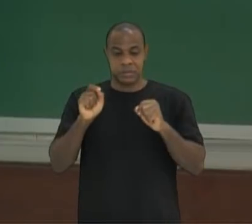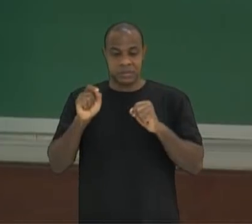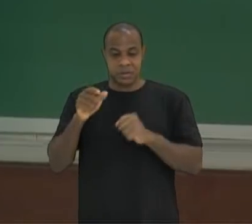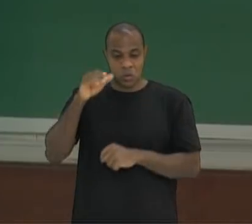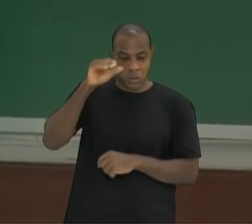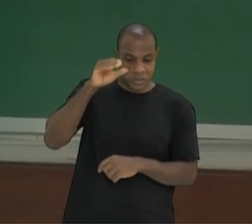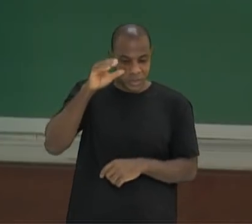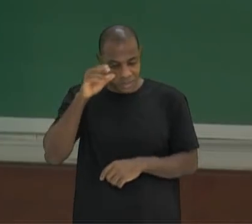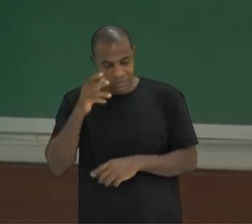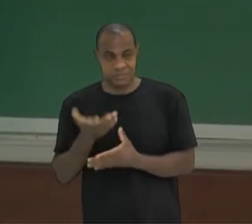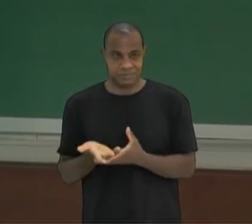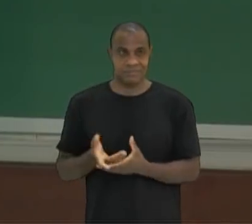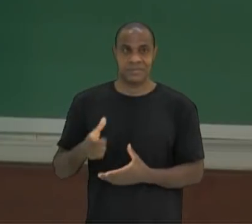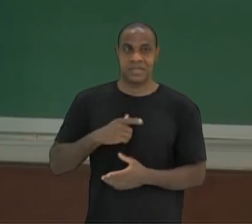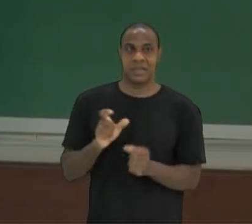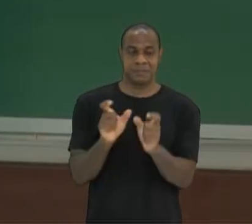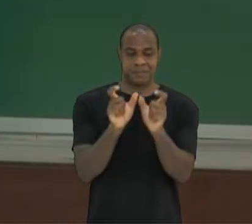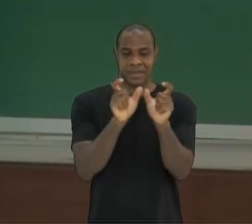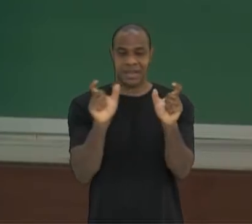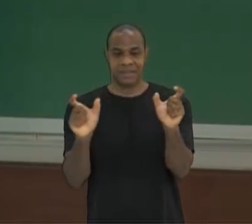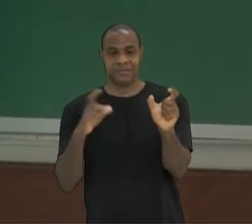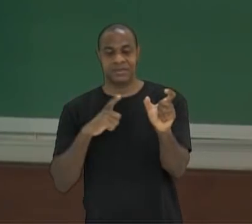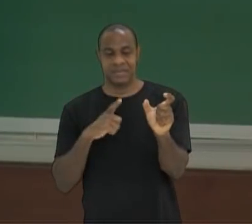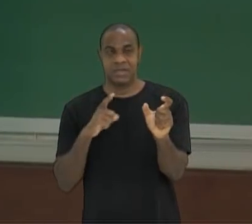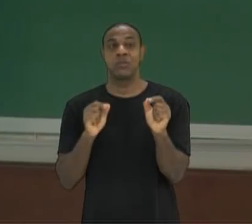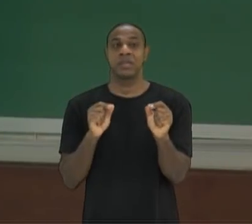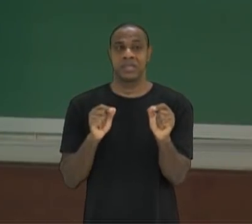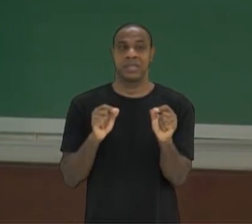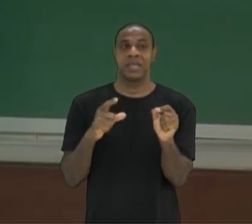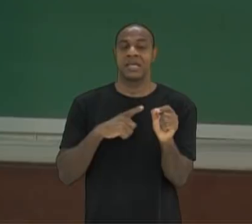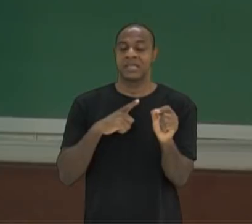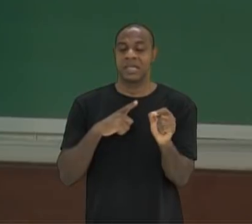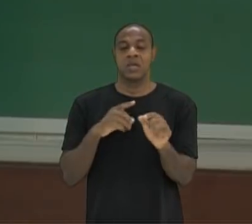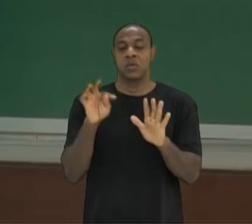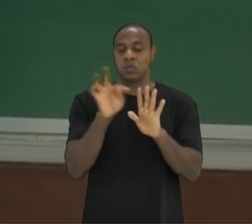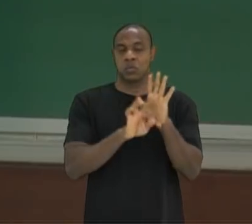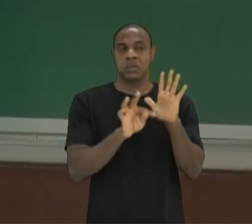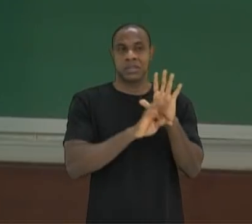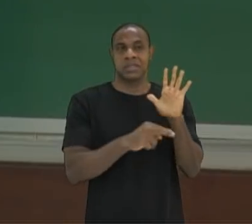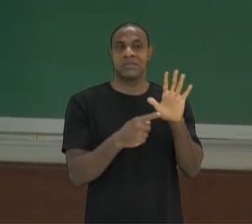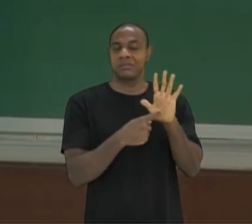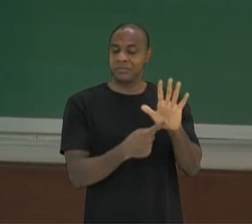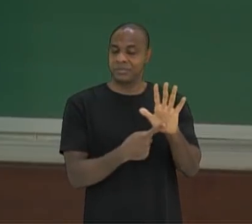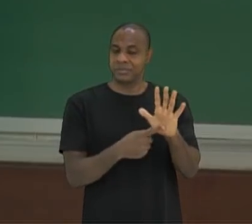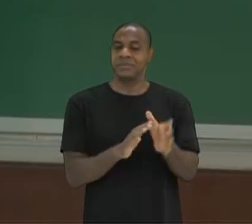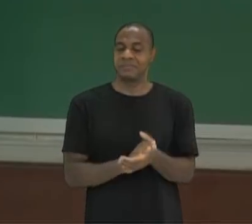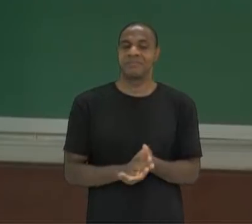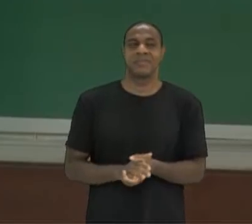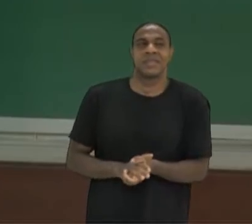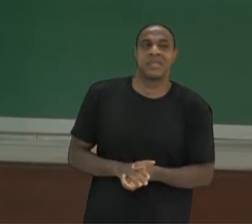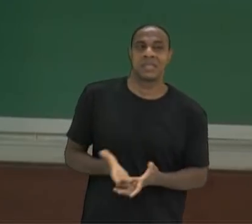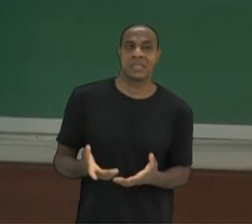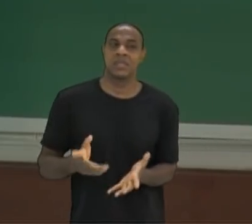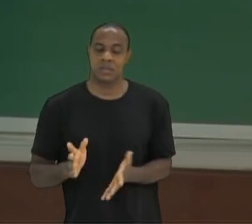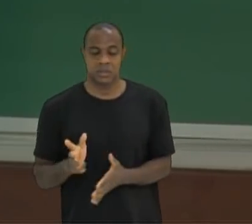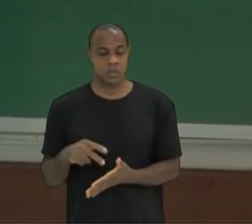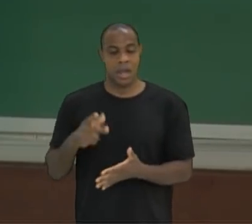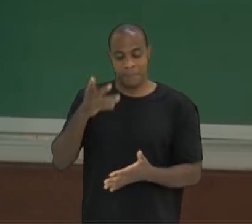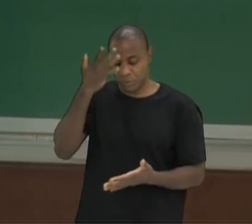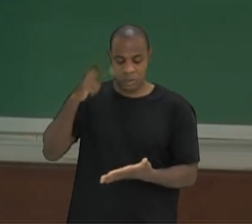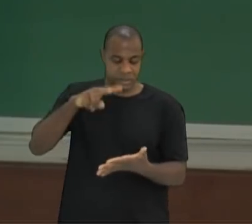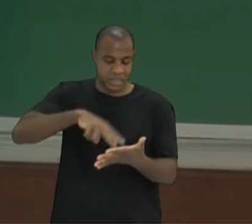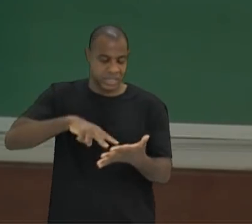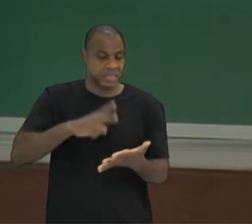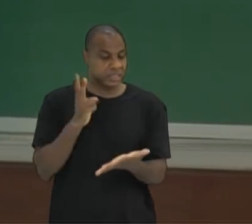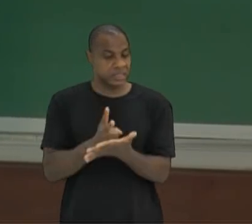que compõem esse texto, né? De uma forma bem atrativa para que o leitor, o telespectador, se sinta motivado